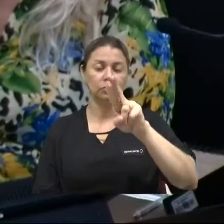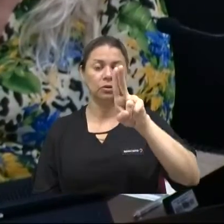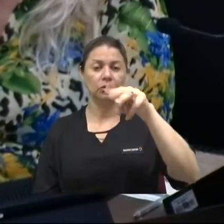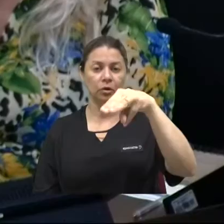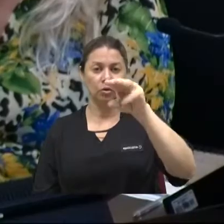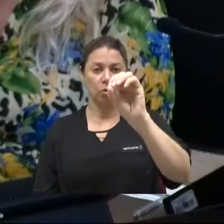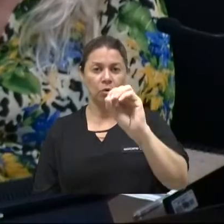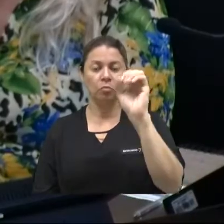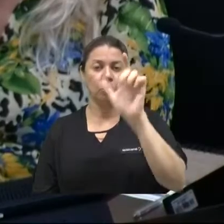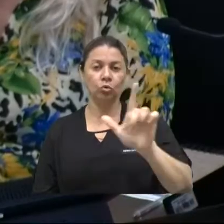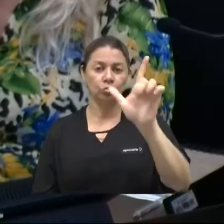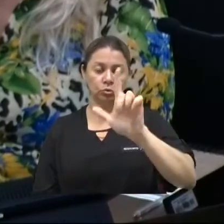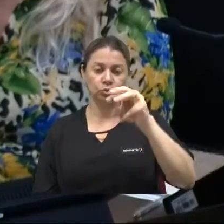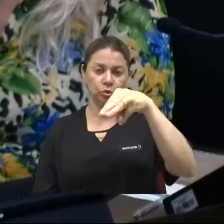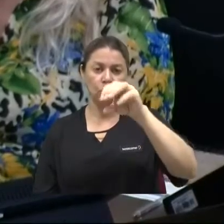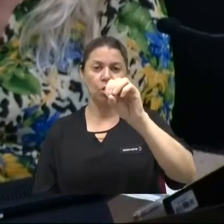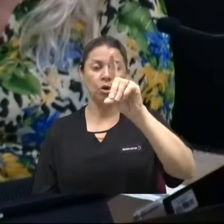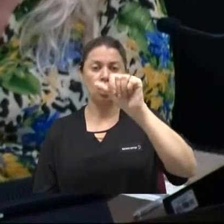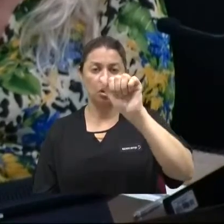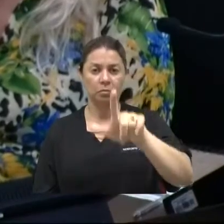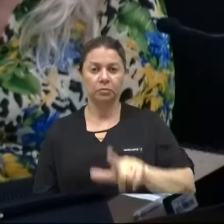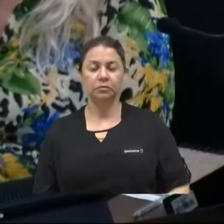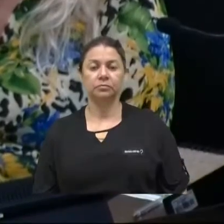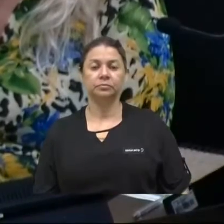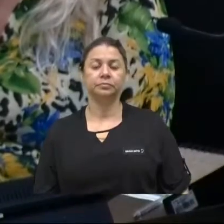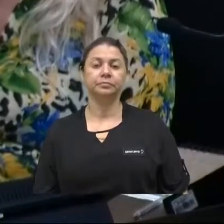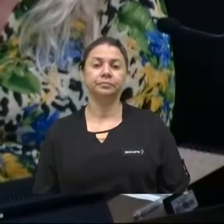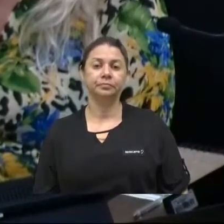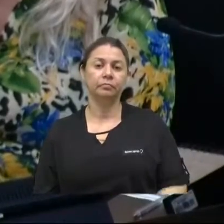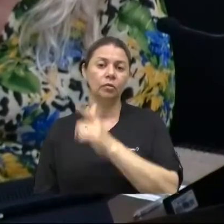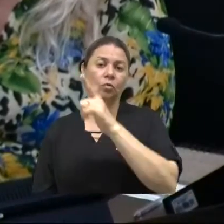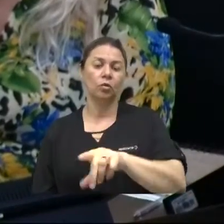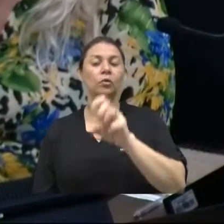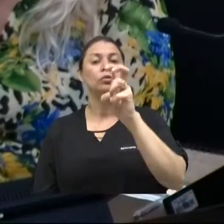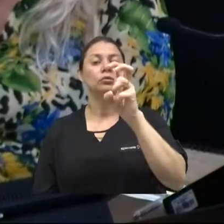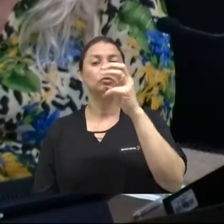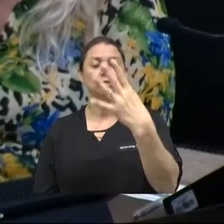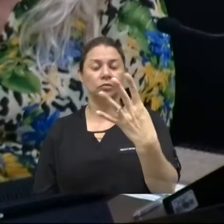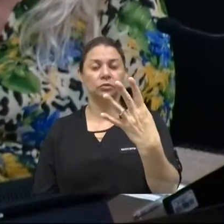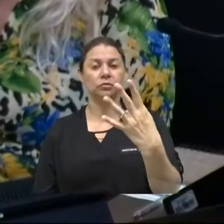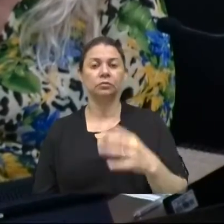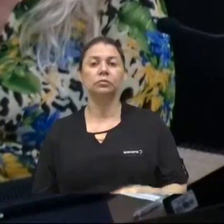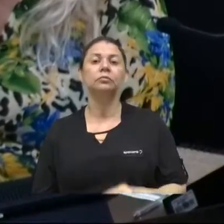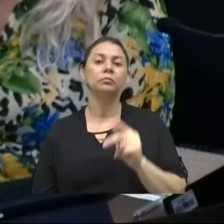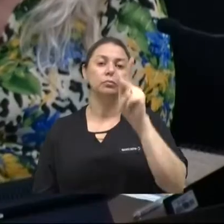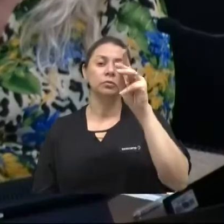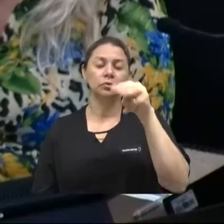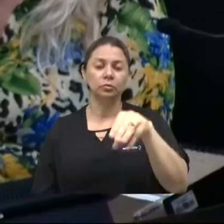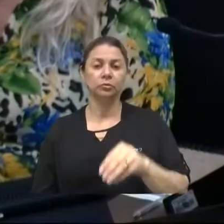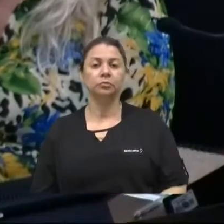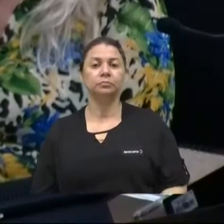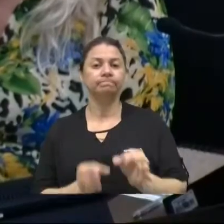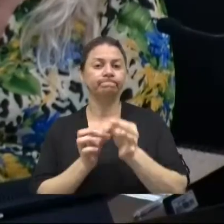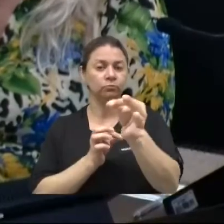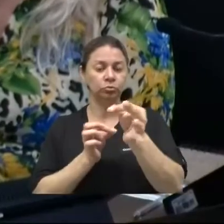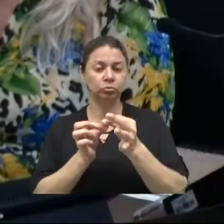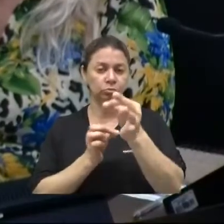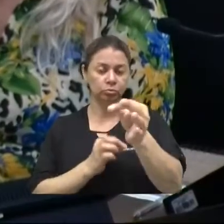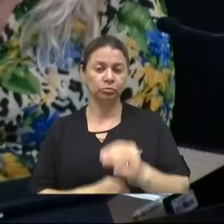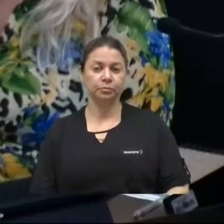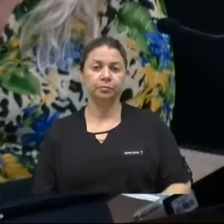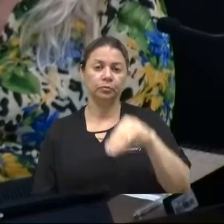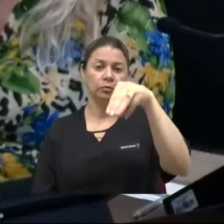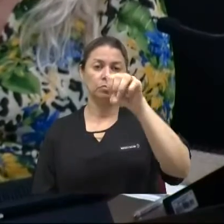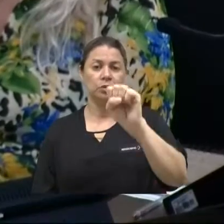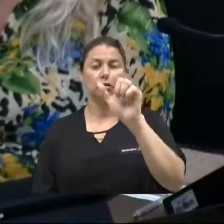Operadora Multimodal e outros 54 MS Logística. O nosso deputado